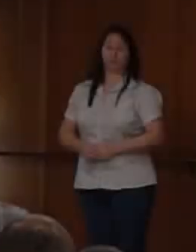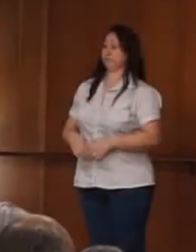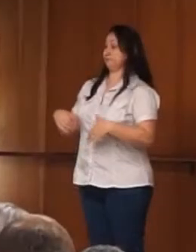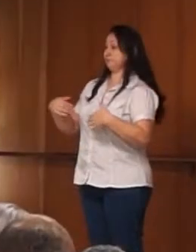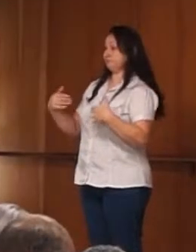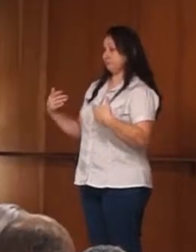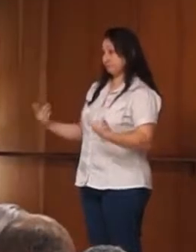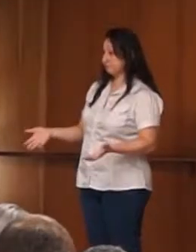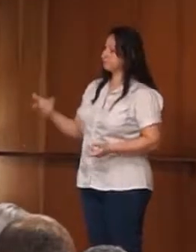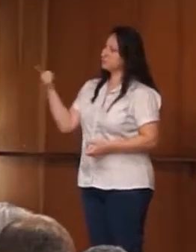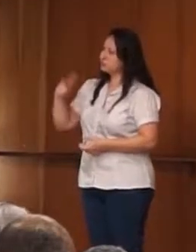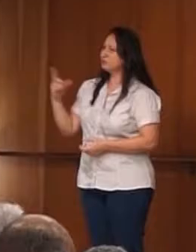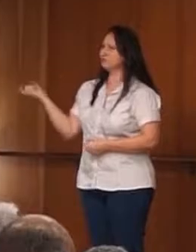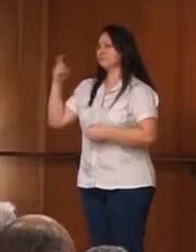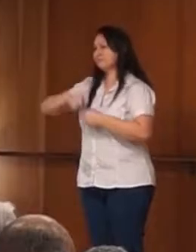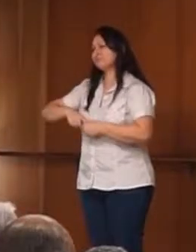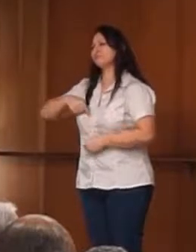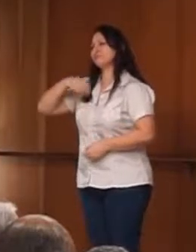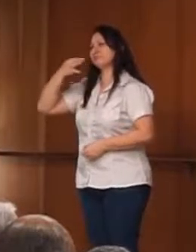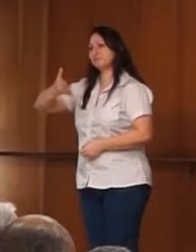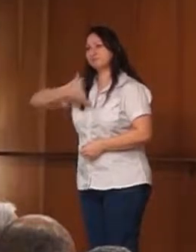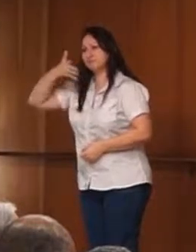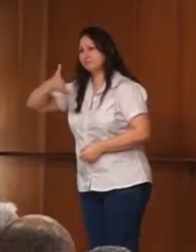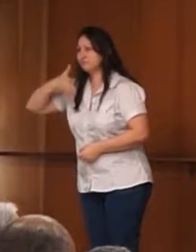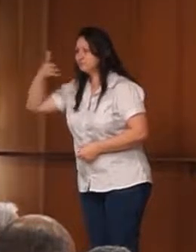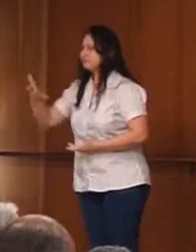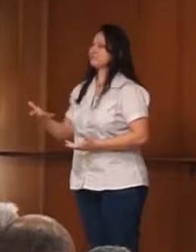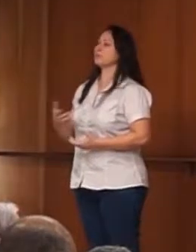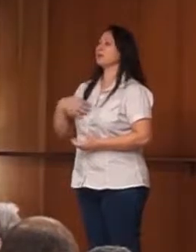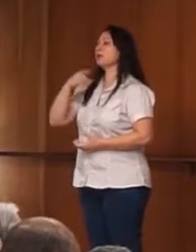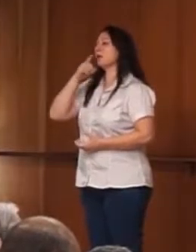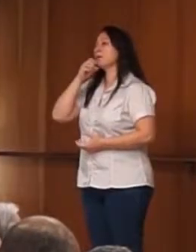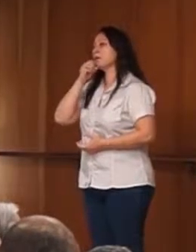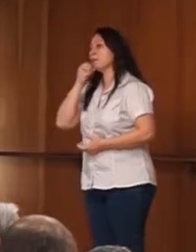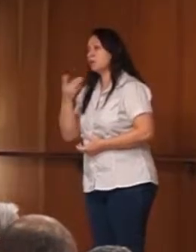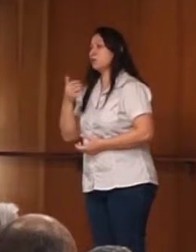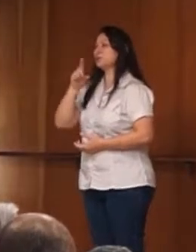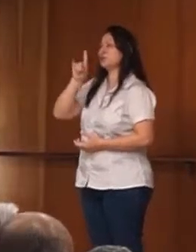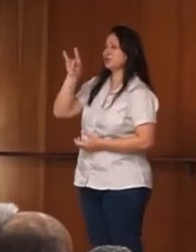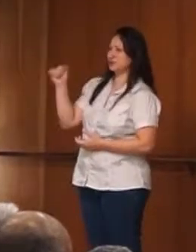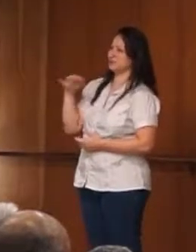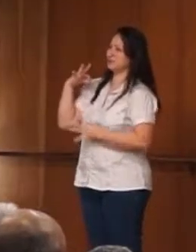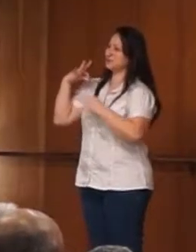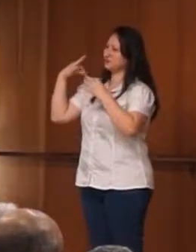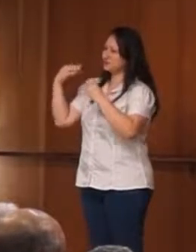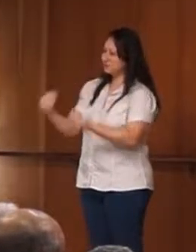Bom, mais uma vez, então, bom dia a todos. Saudando agora